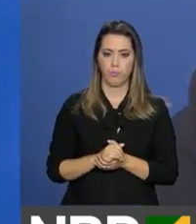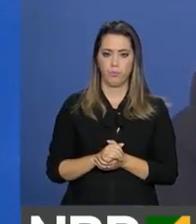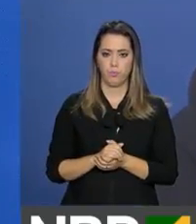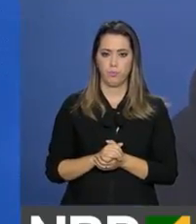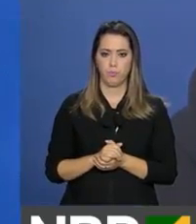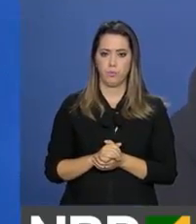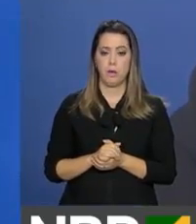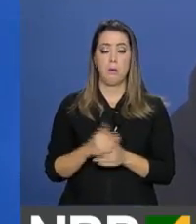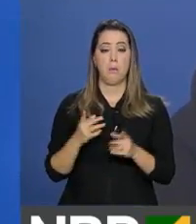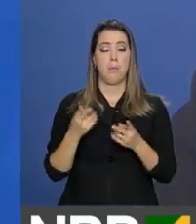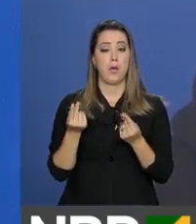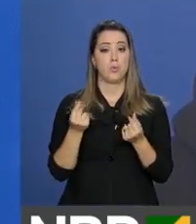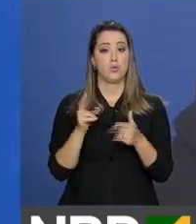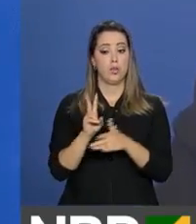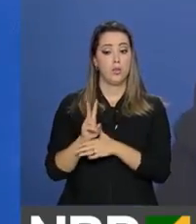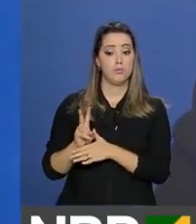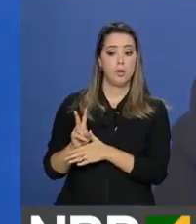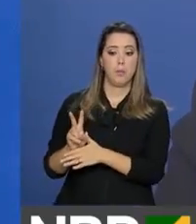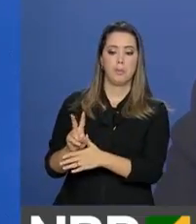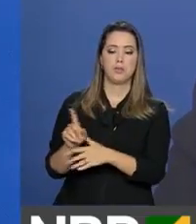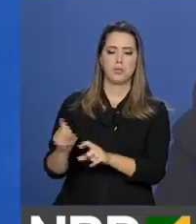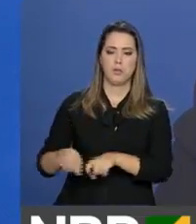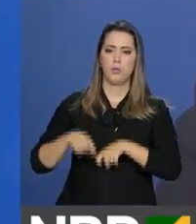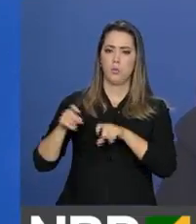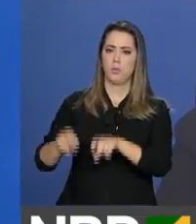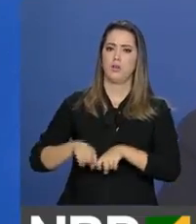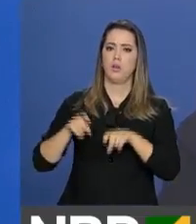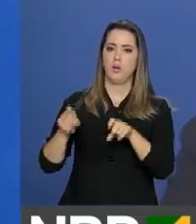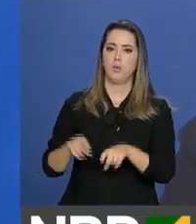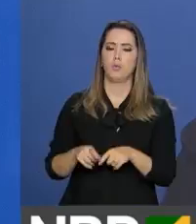o crédito rural, um trabalho muito desenvolvido pelo Júlio